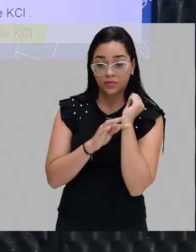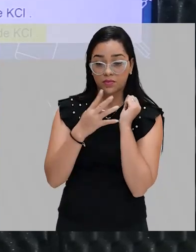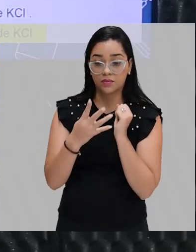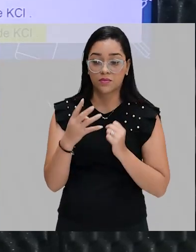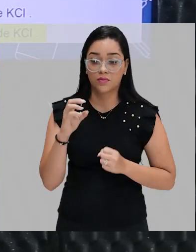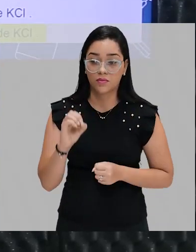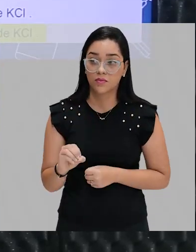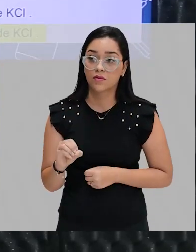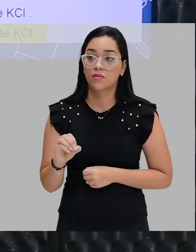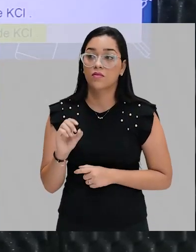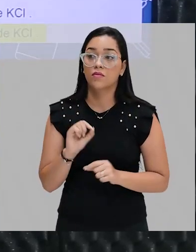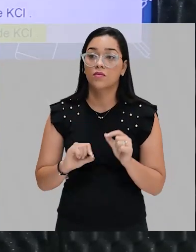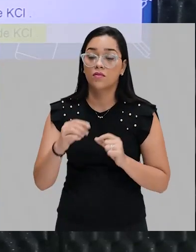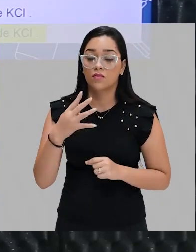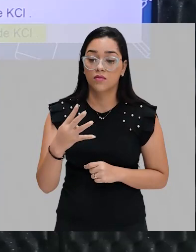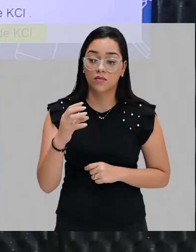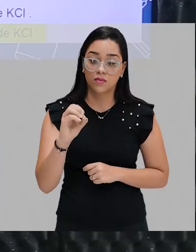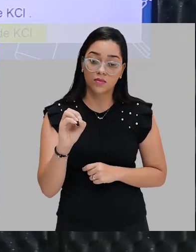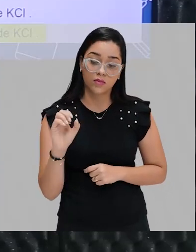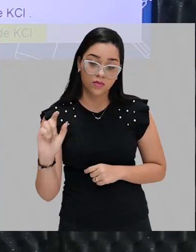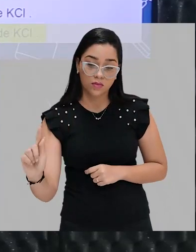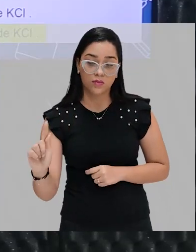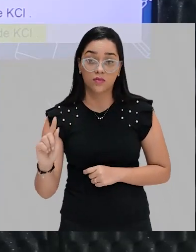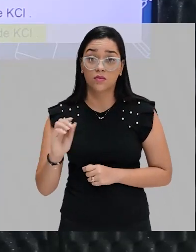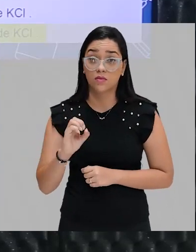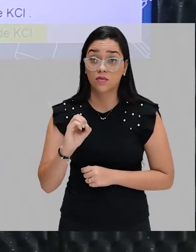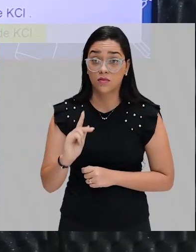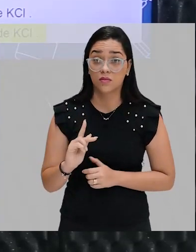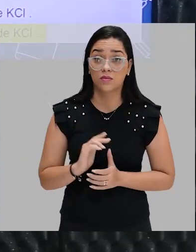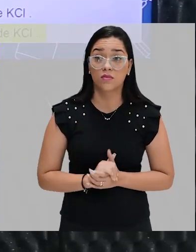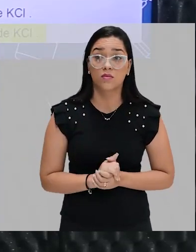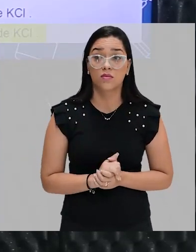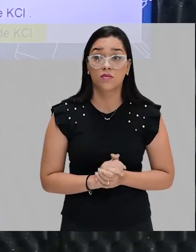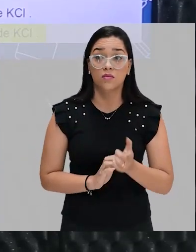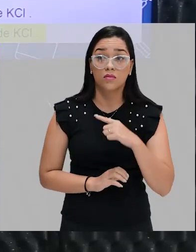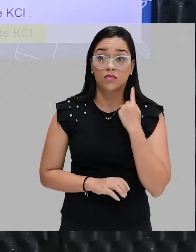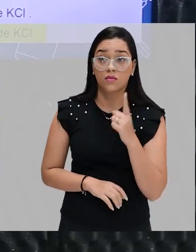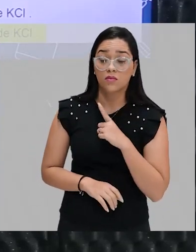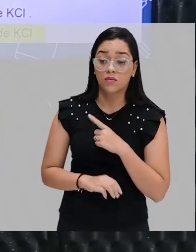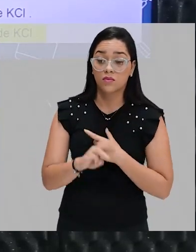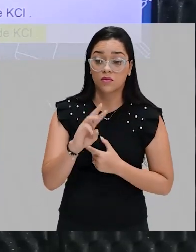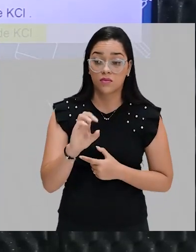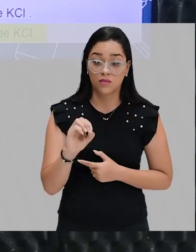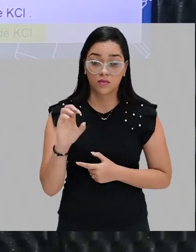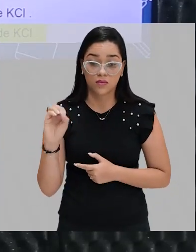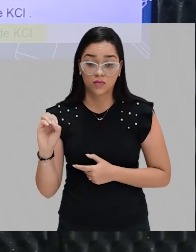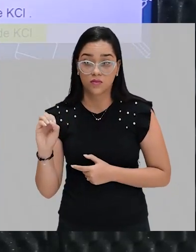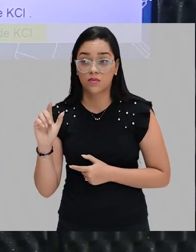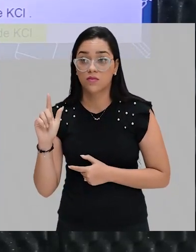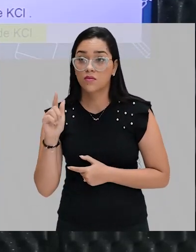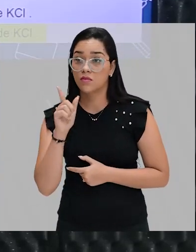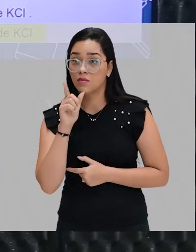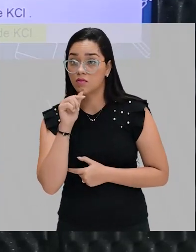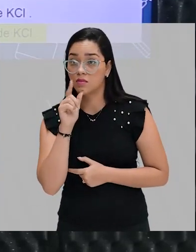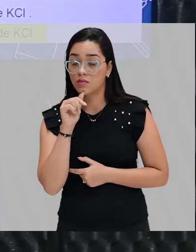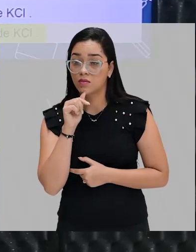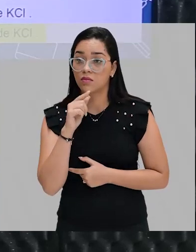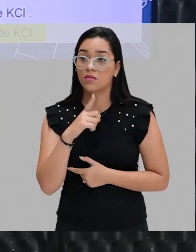40, é de 40 gramas. Tudo bem? Como nós temos 500 gramas de água, nós temos 5